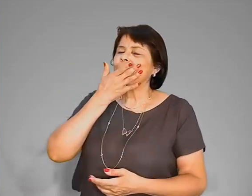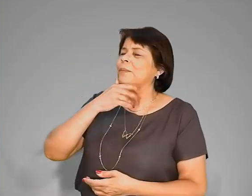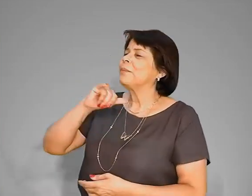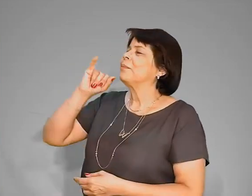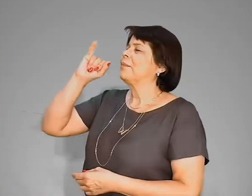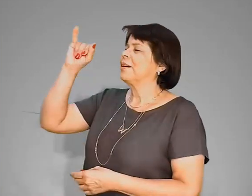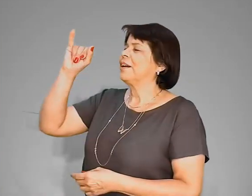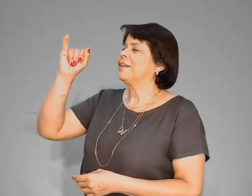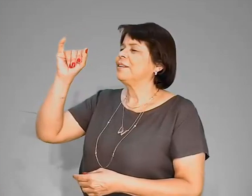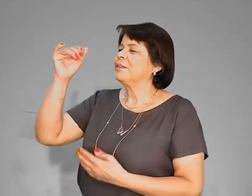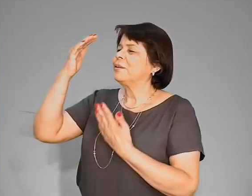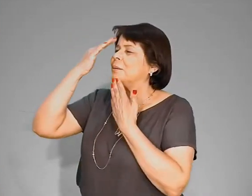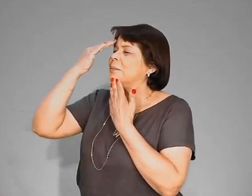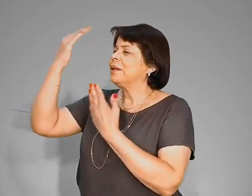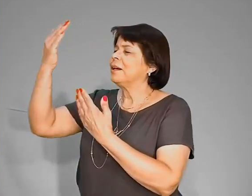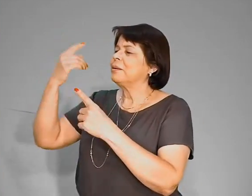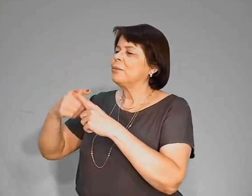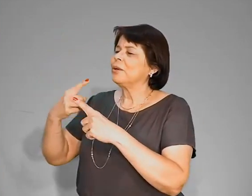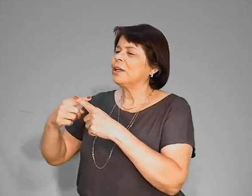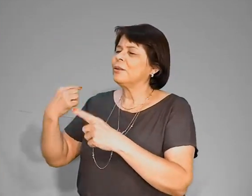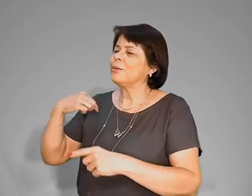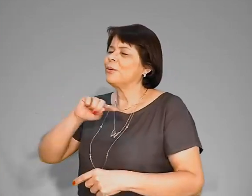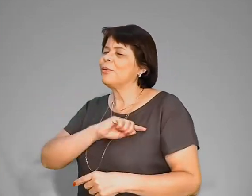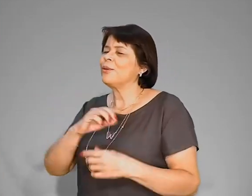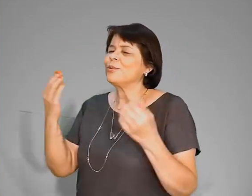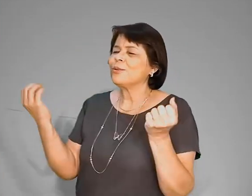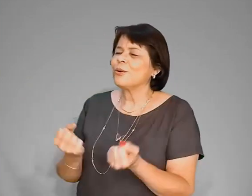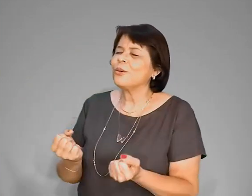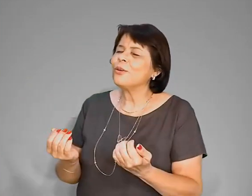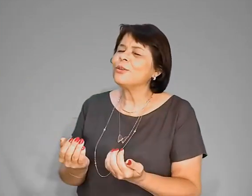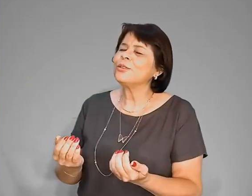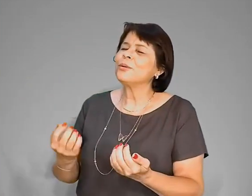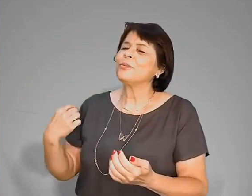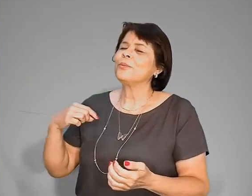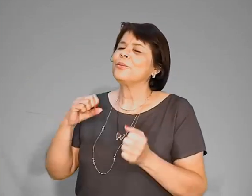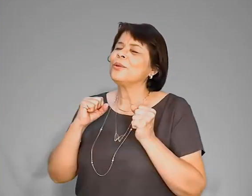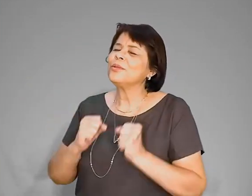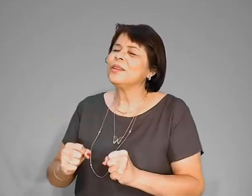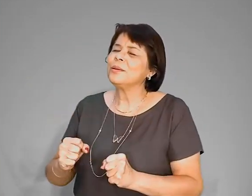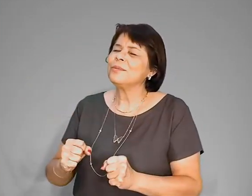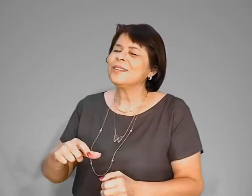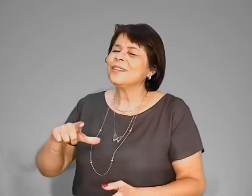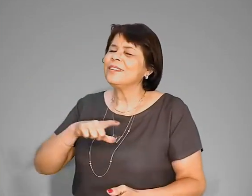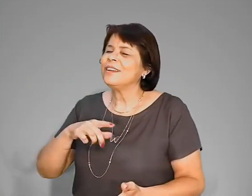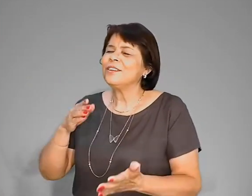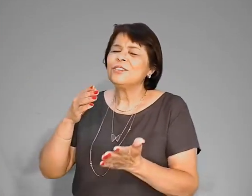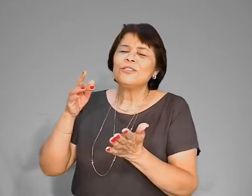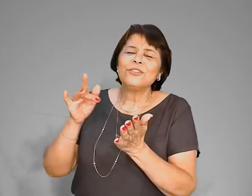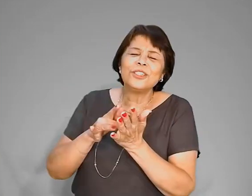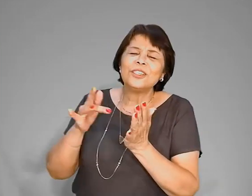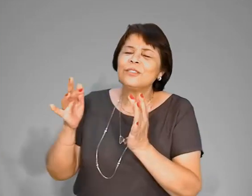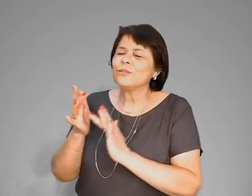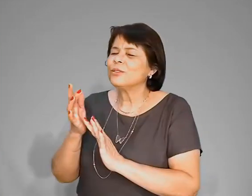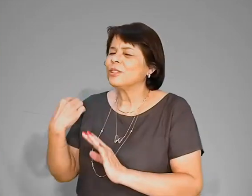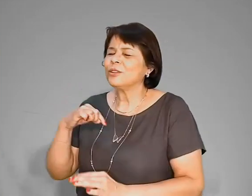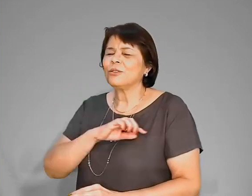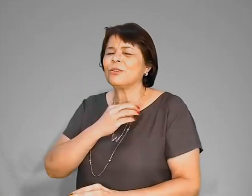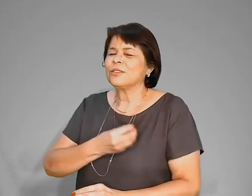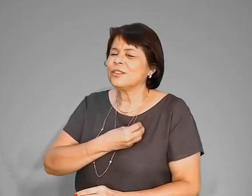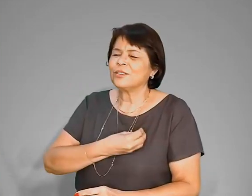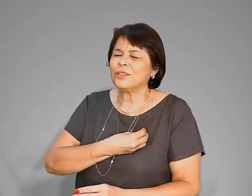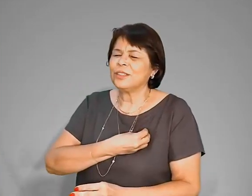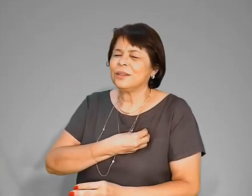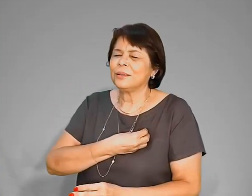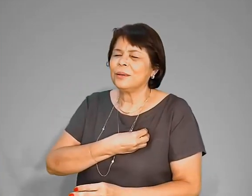um edifício. Estamos sobre uma rocha, que a história, o tempo, o mal, o maligno, nem as bombas atômicas